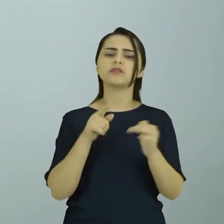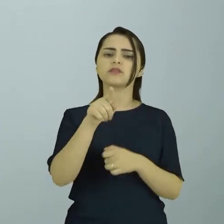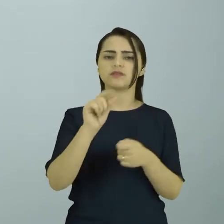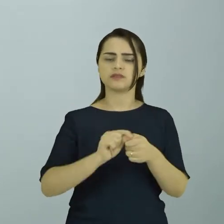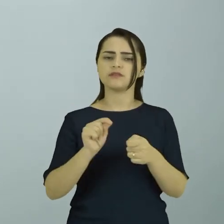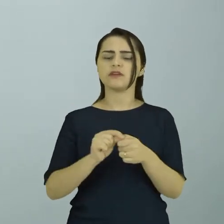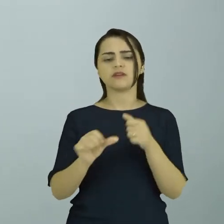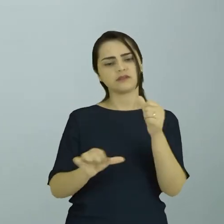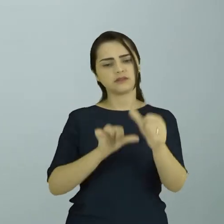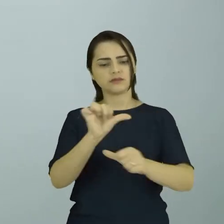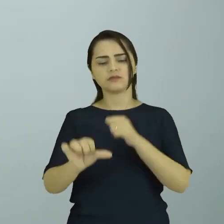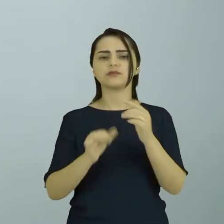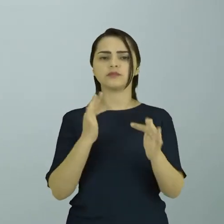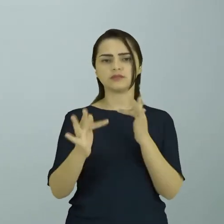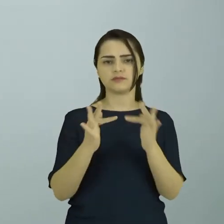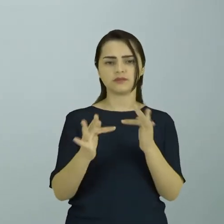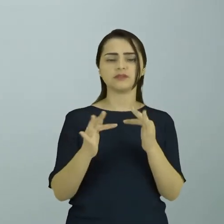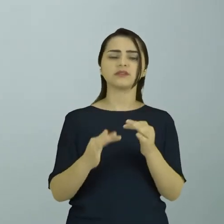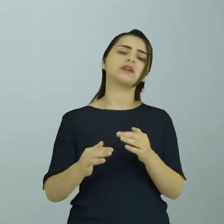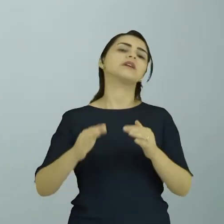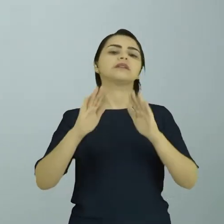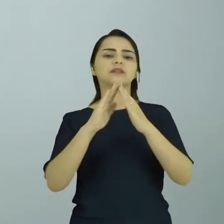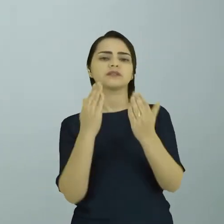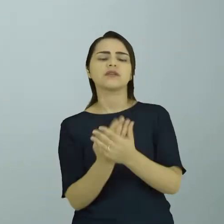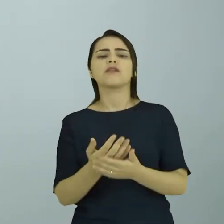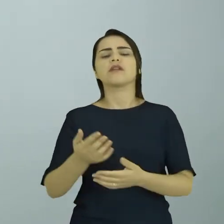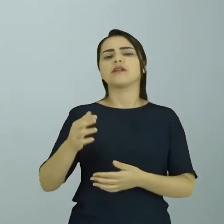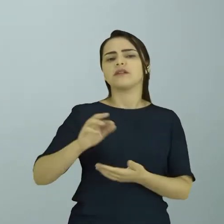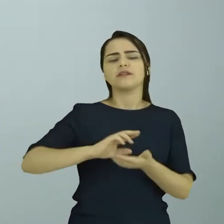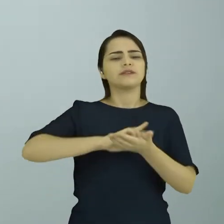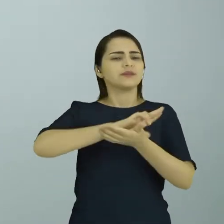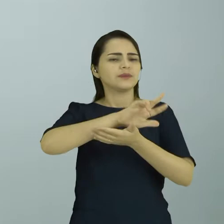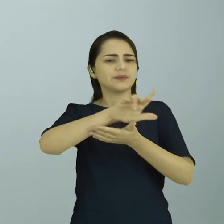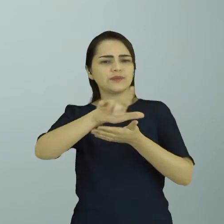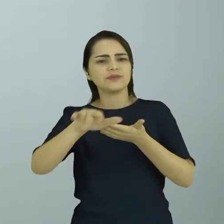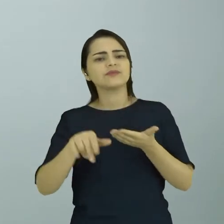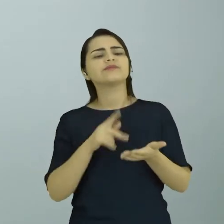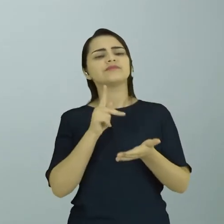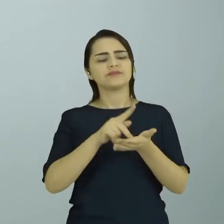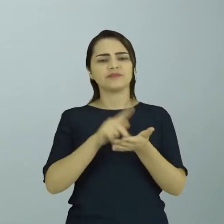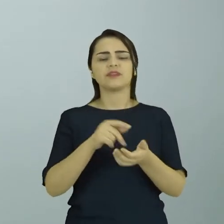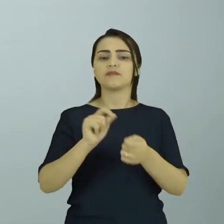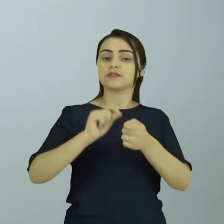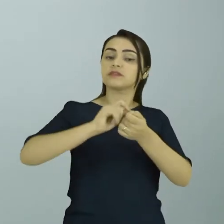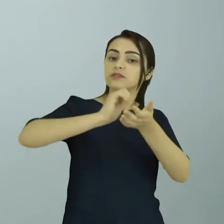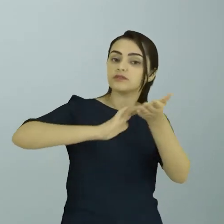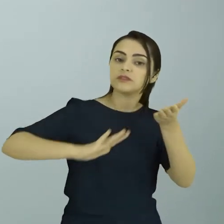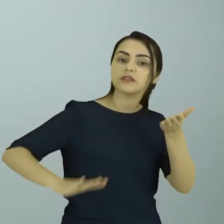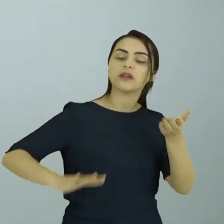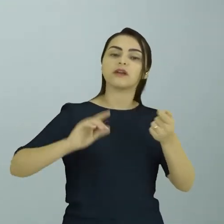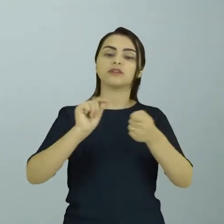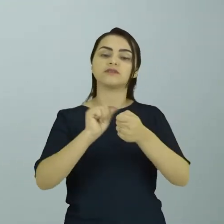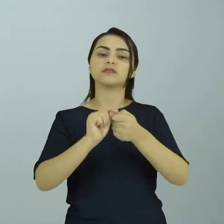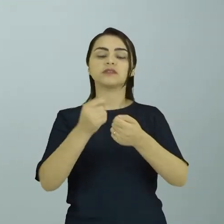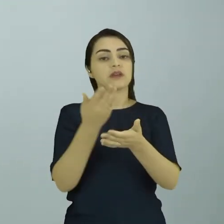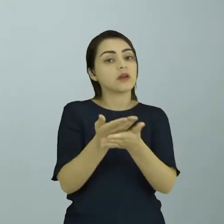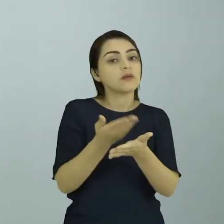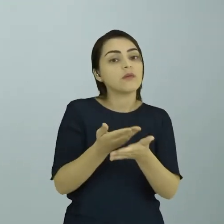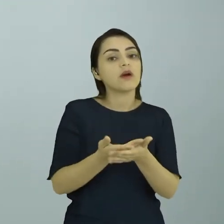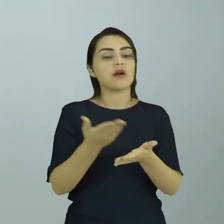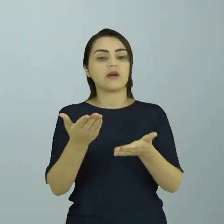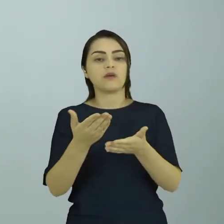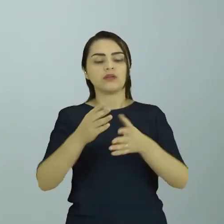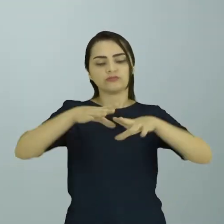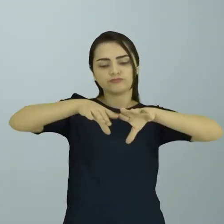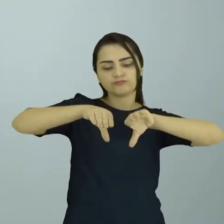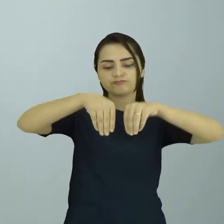transformação física na escola várias vezes, não é verdade? Quando nós vamos fazer atividade, ou fazer uma aula, por exemplo, de